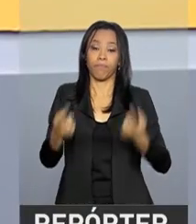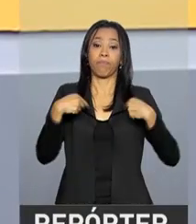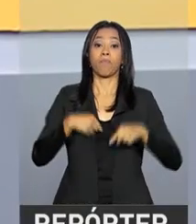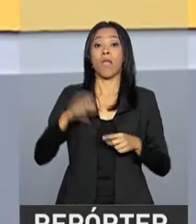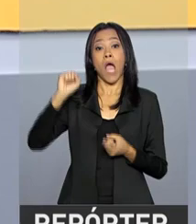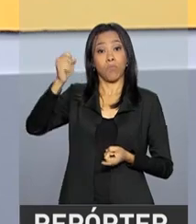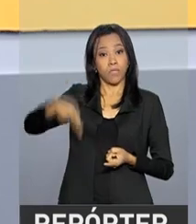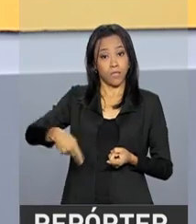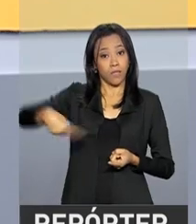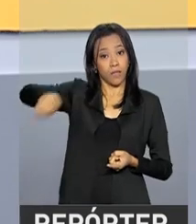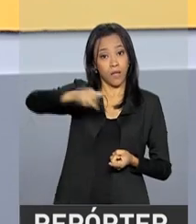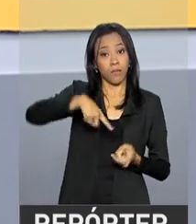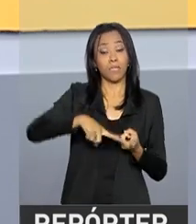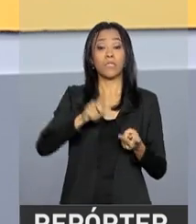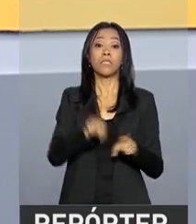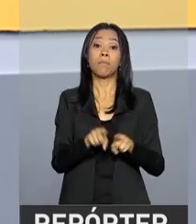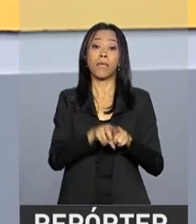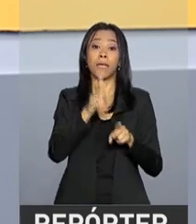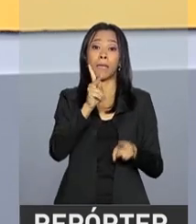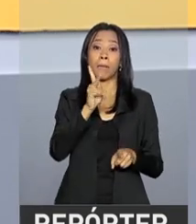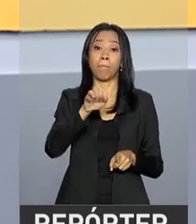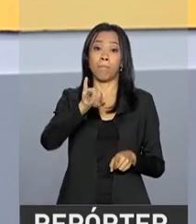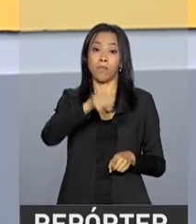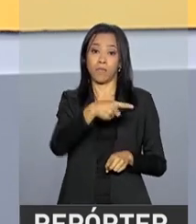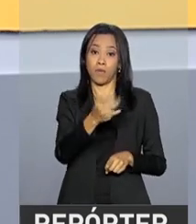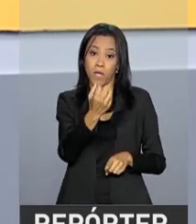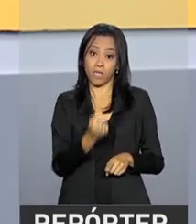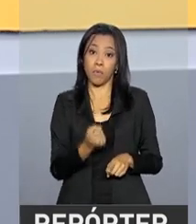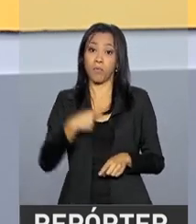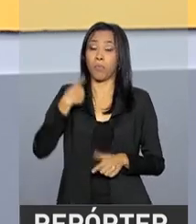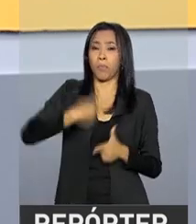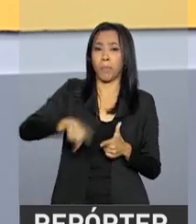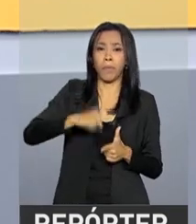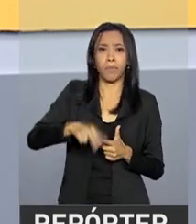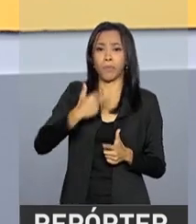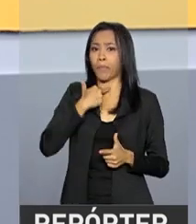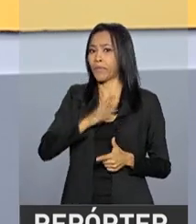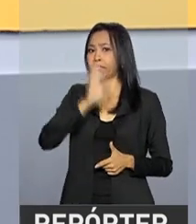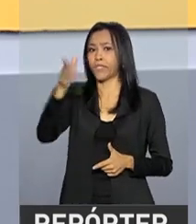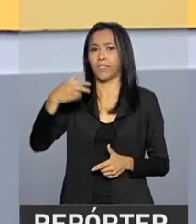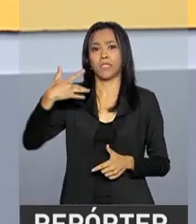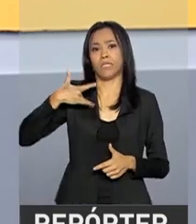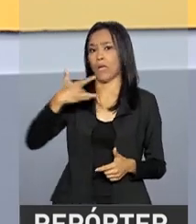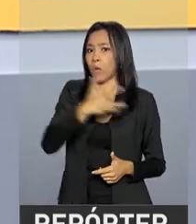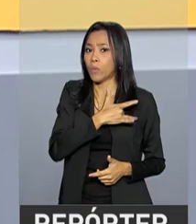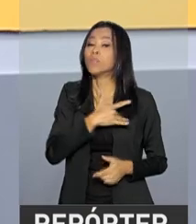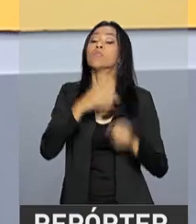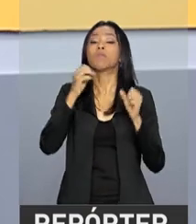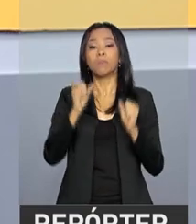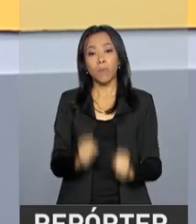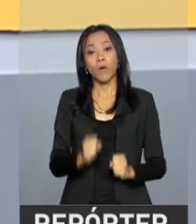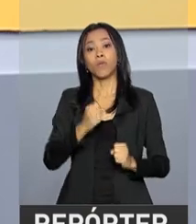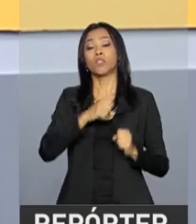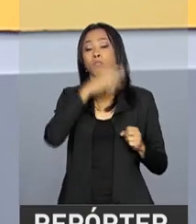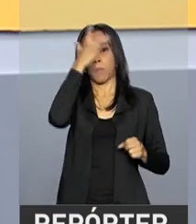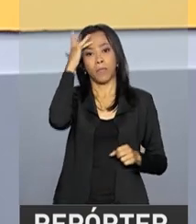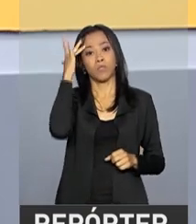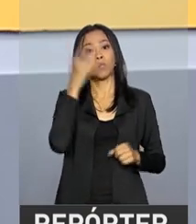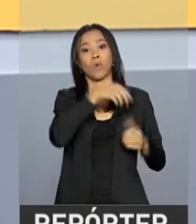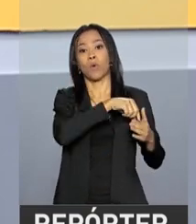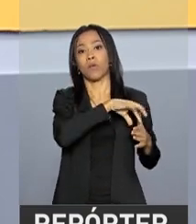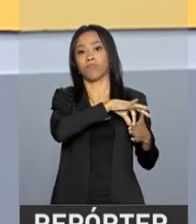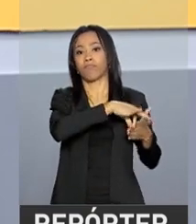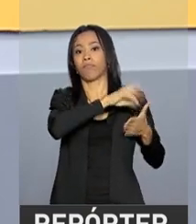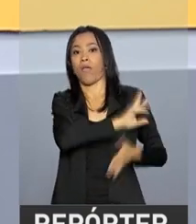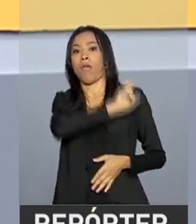pensionistas que não puderem comparecer ao banco por dificuldade de locomoção o problema de saúde podem designar um procurador que ao